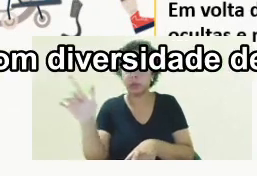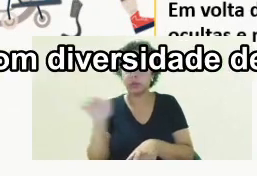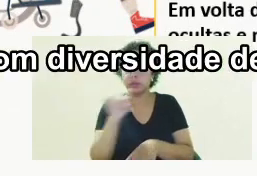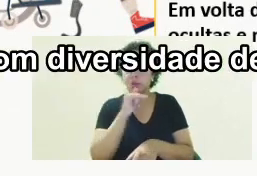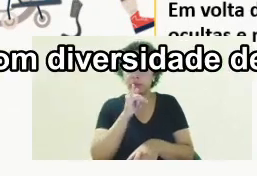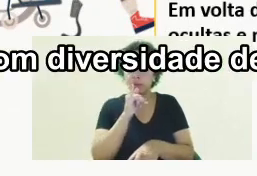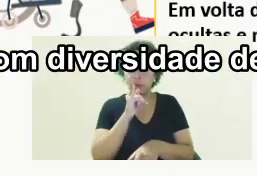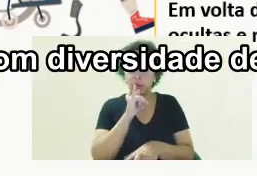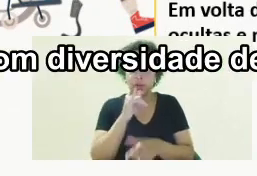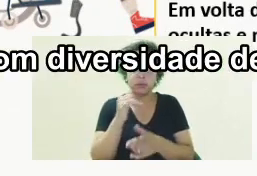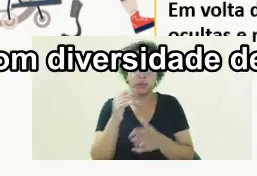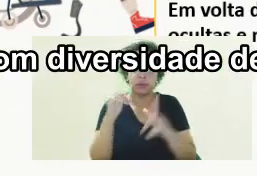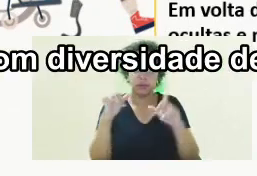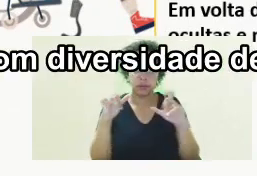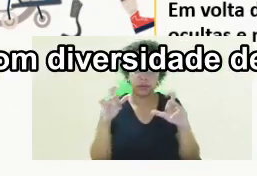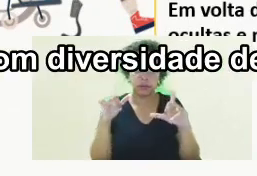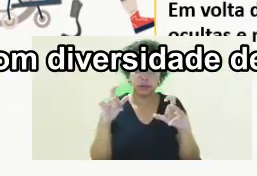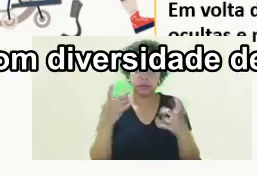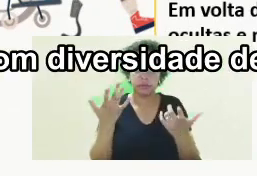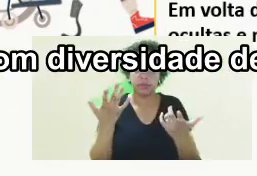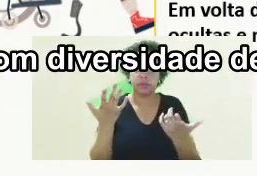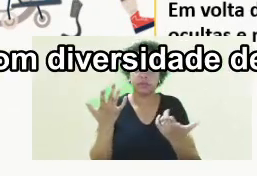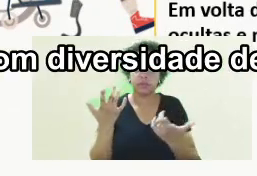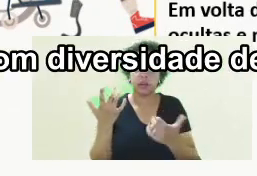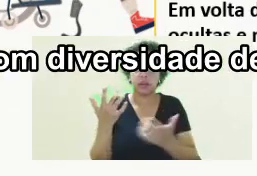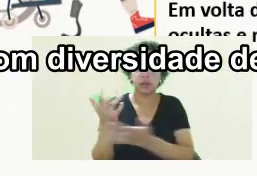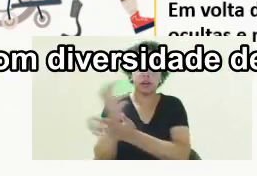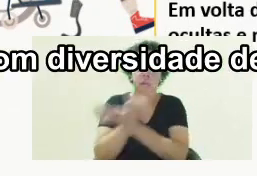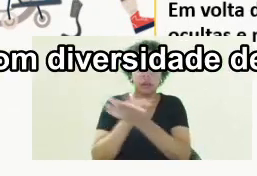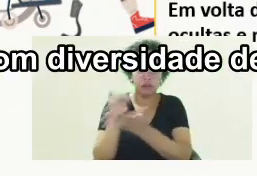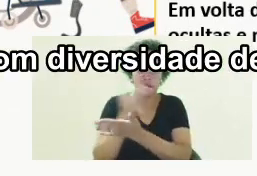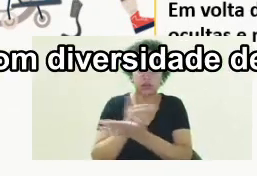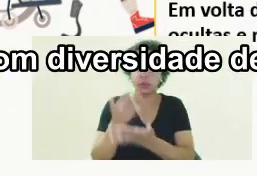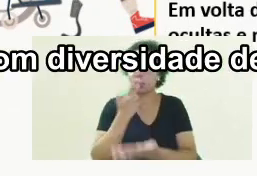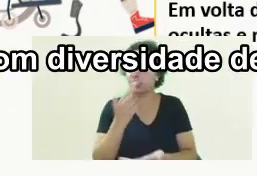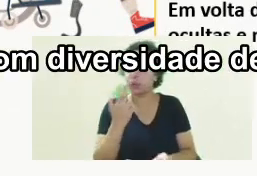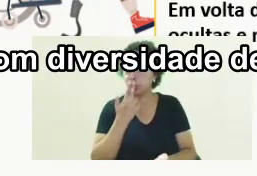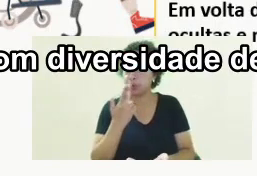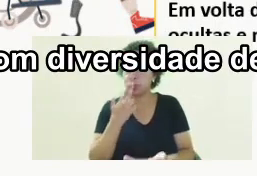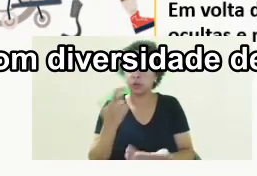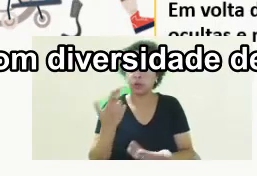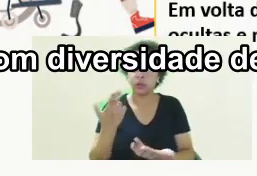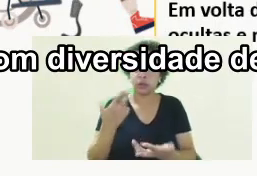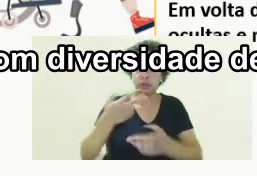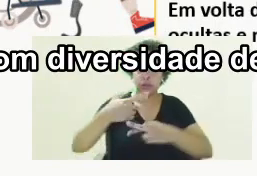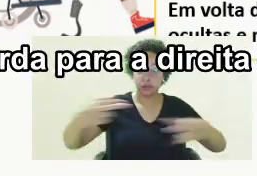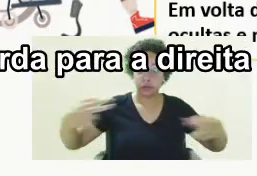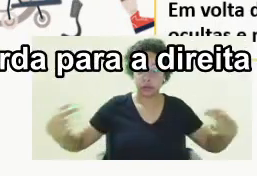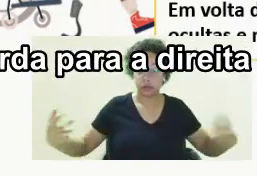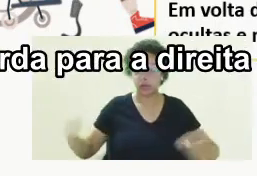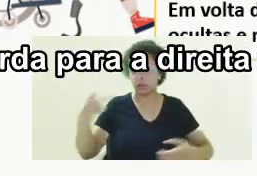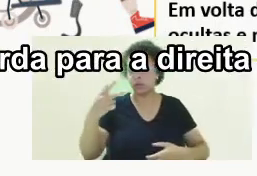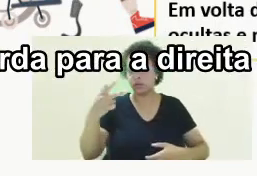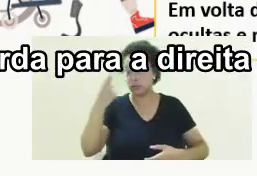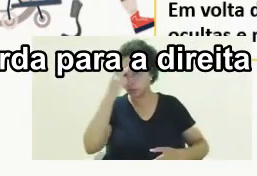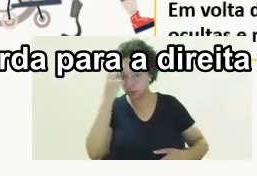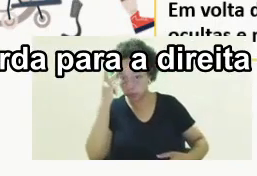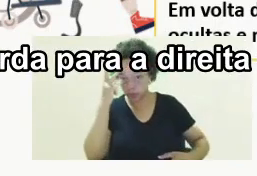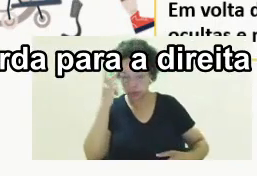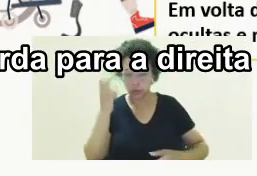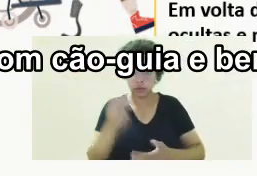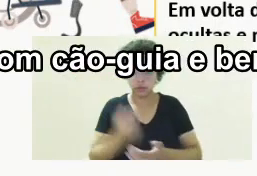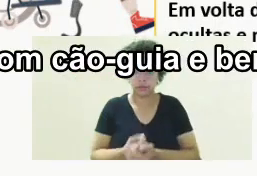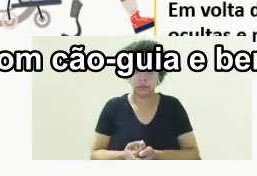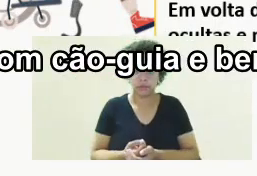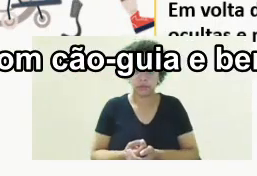né? Ilustração colorida com diversidades de gênero e etnias. Então, da